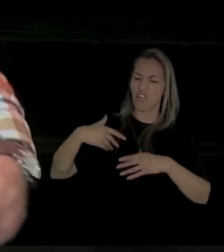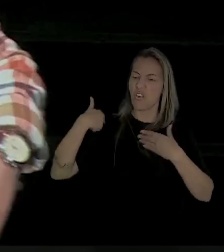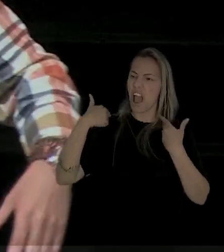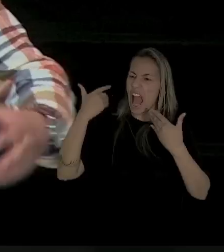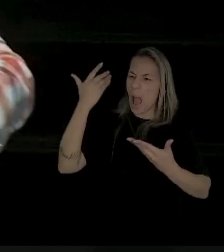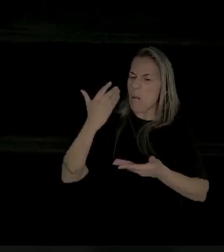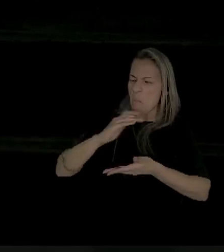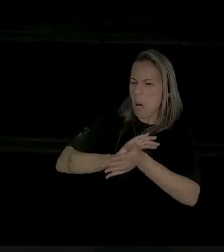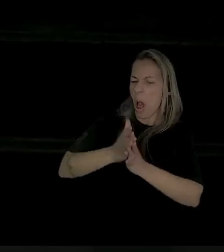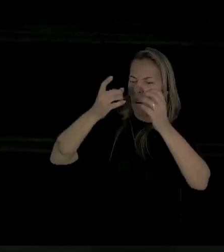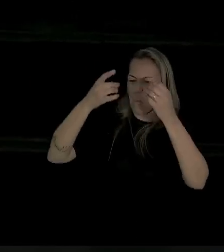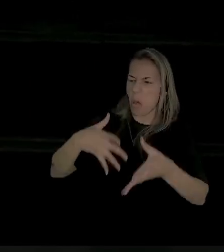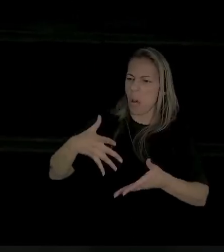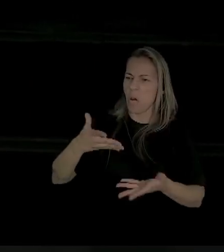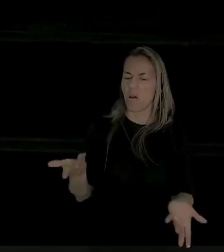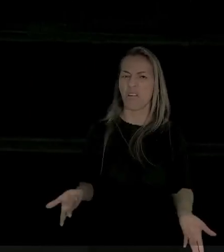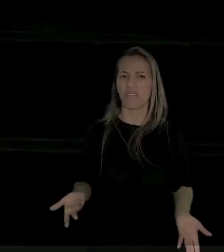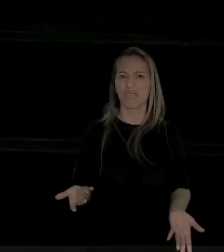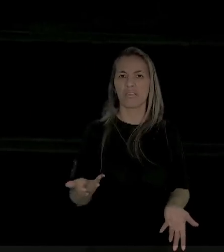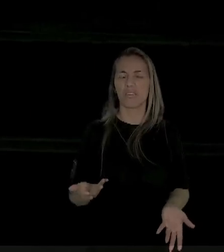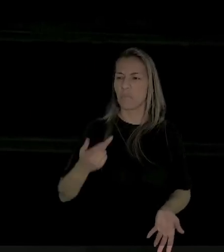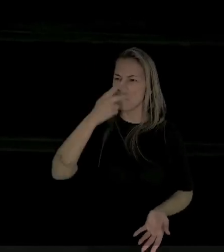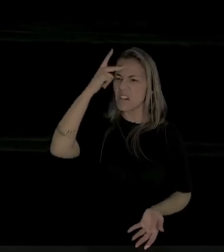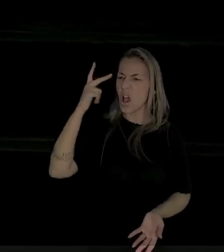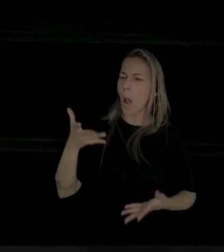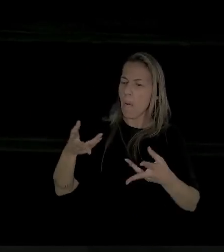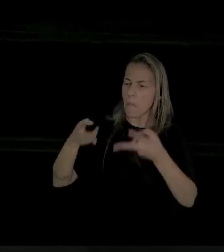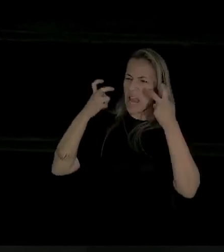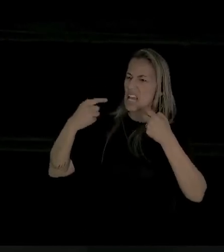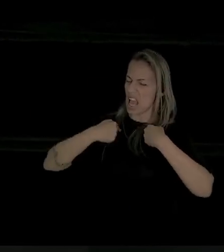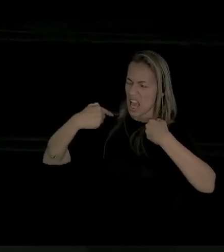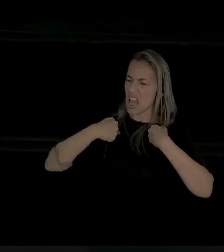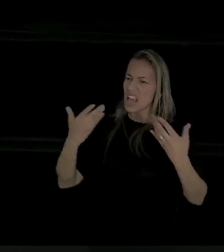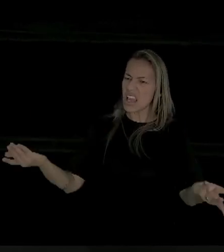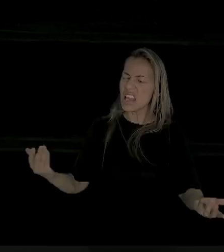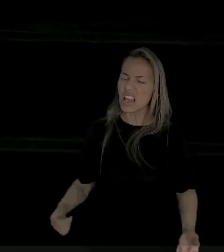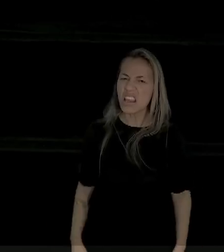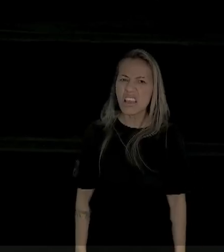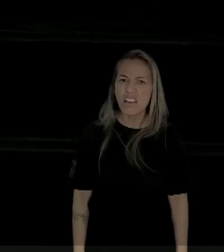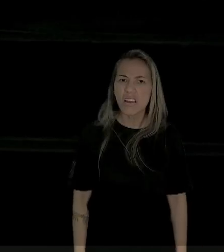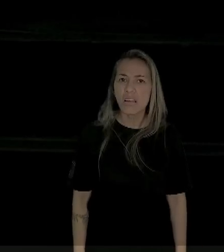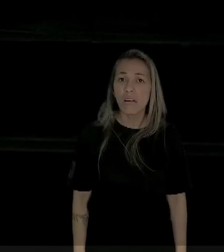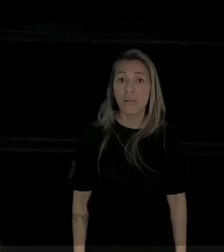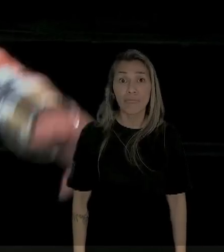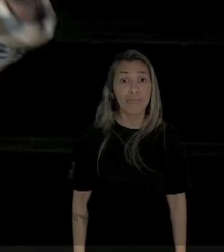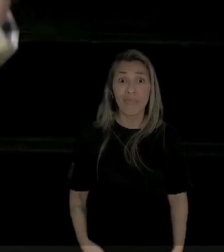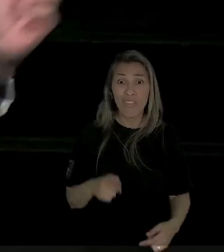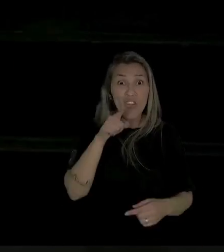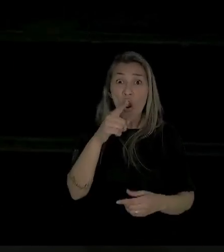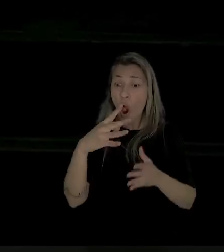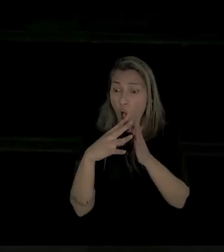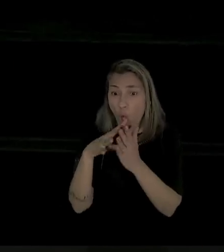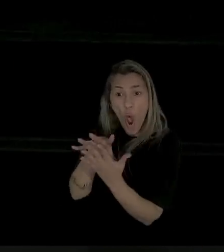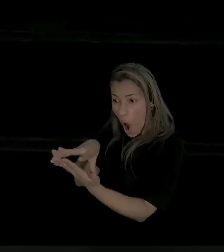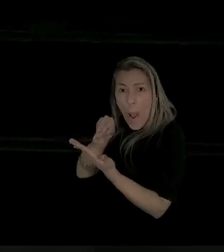mais servir a Deus porque as pessoas não reconhecem o meu esforço. É, seu Elias, quando foi que